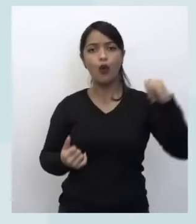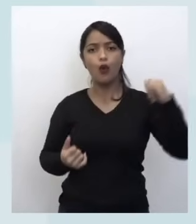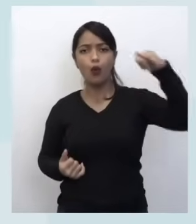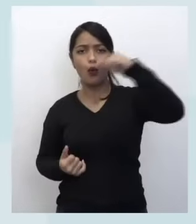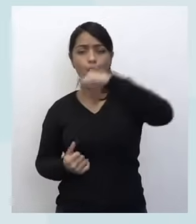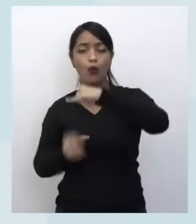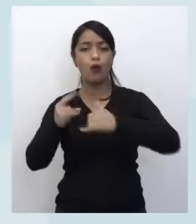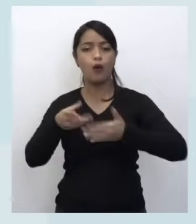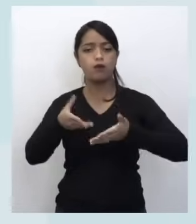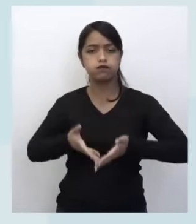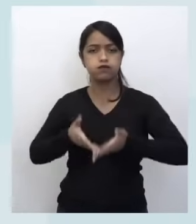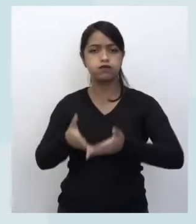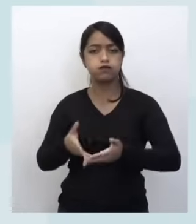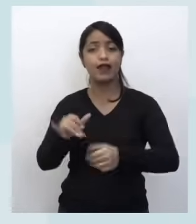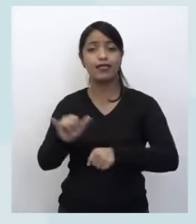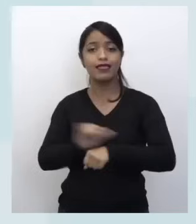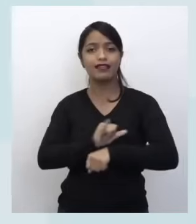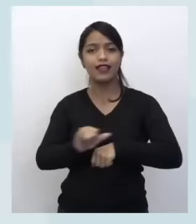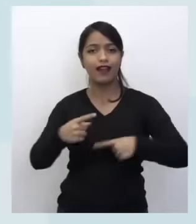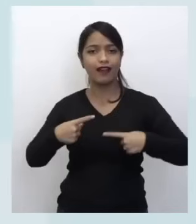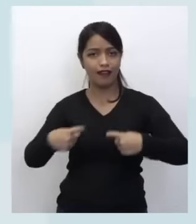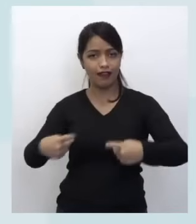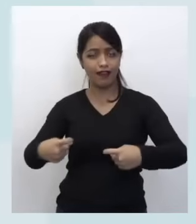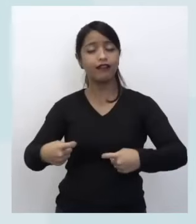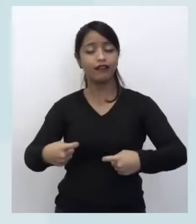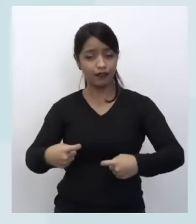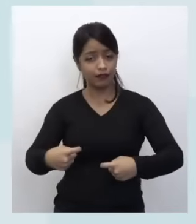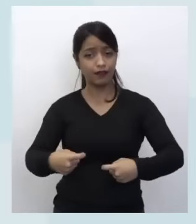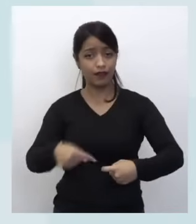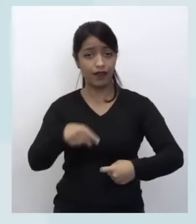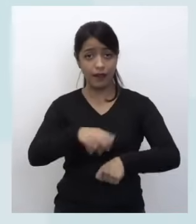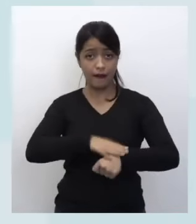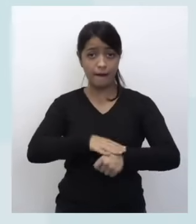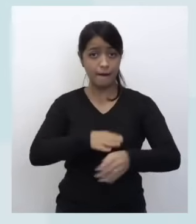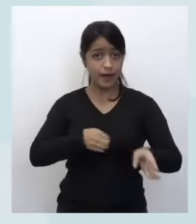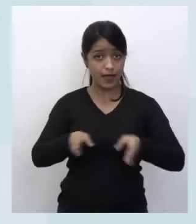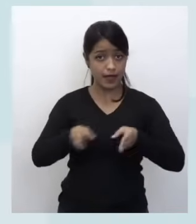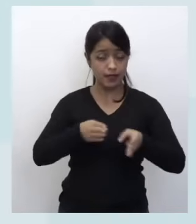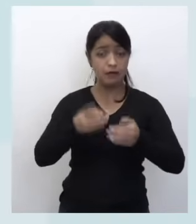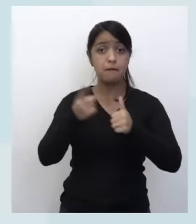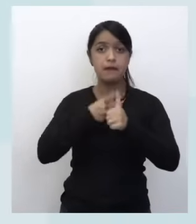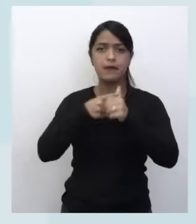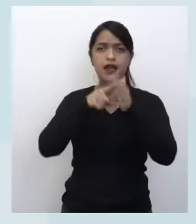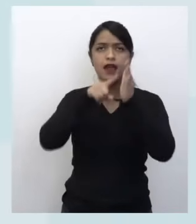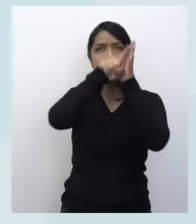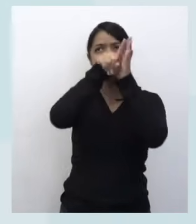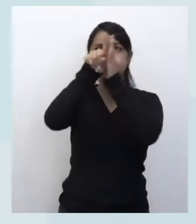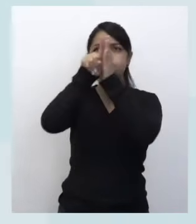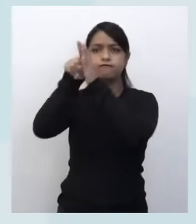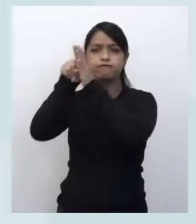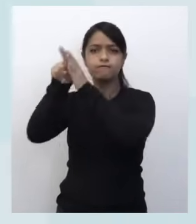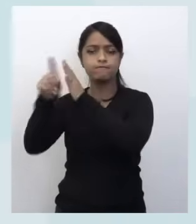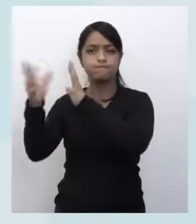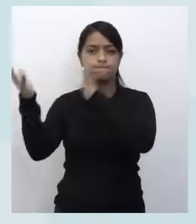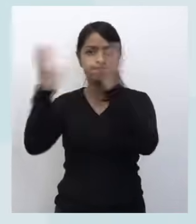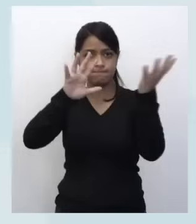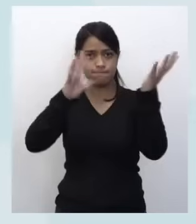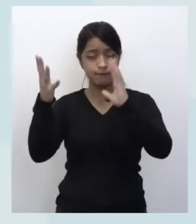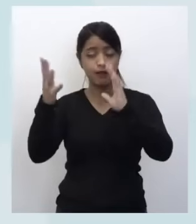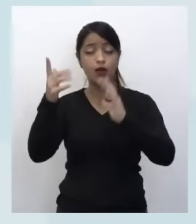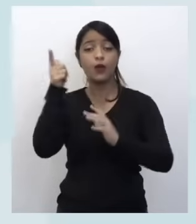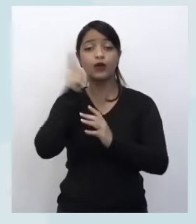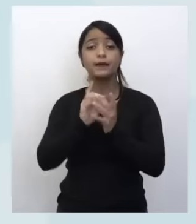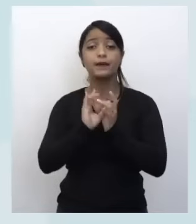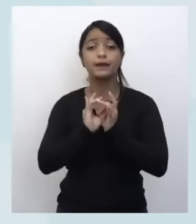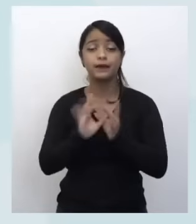estratégias militares. Nesse período, foram realizadas as primeiras sondagens atmosféricas, permitindo descobrir